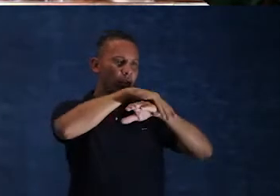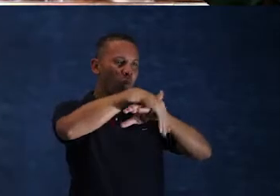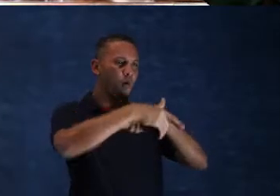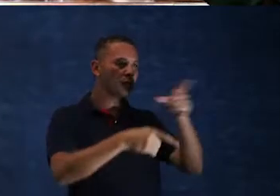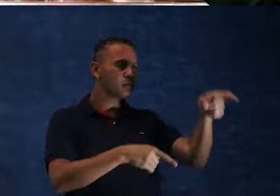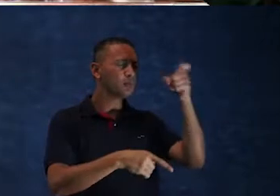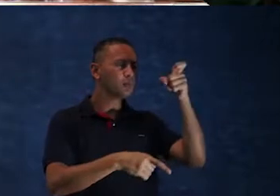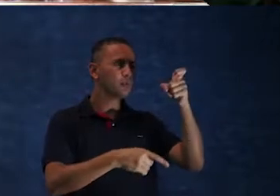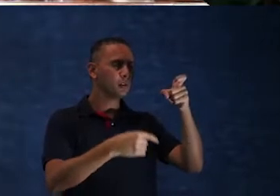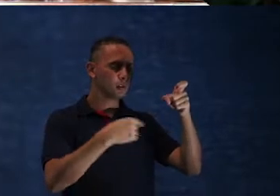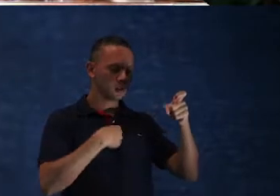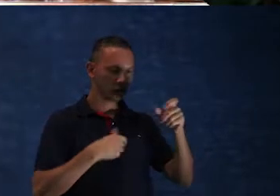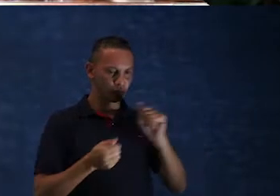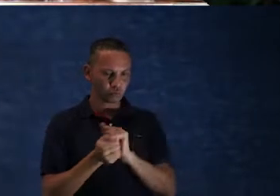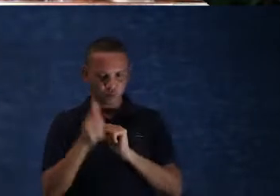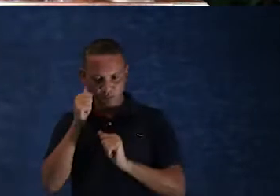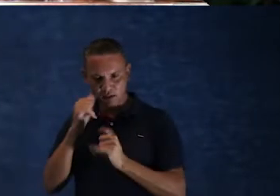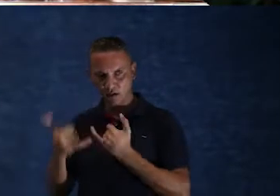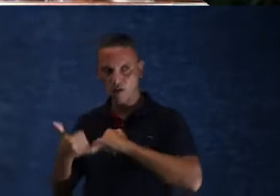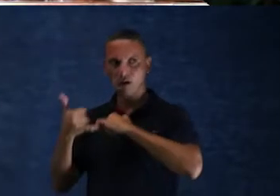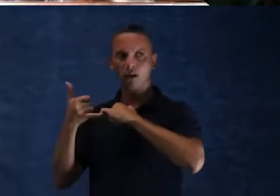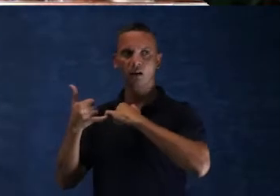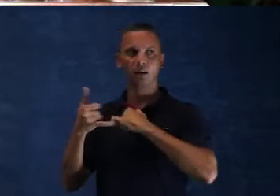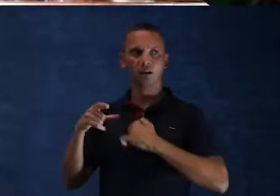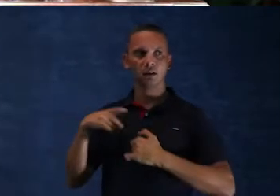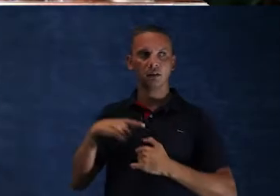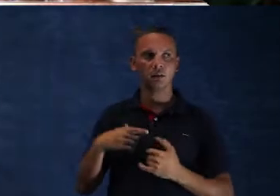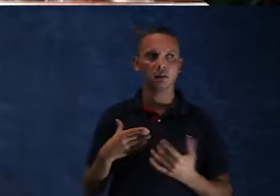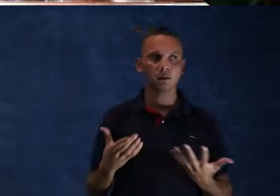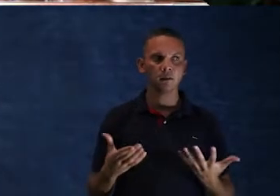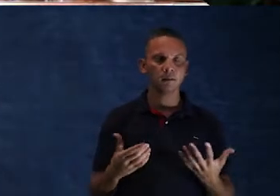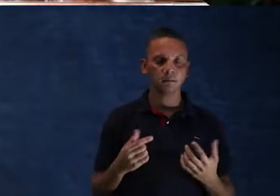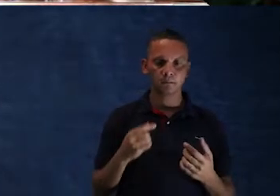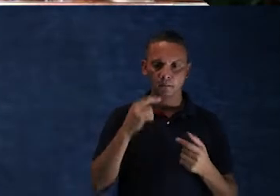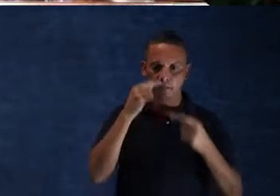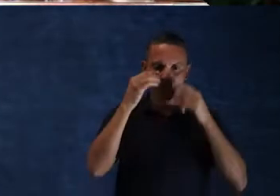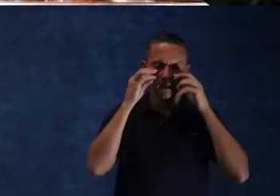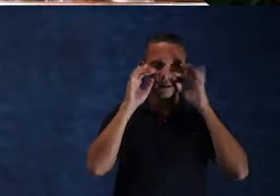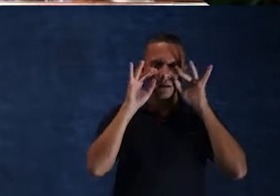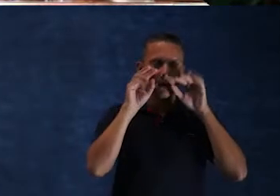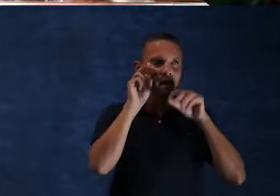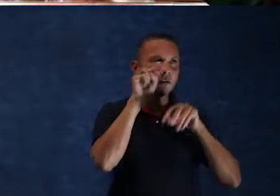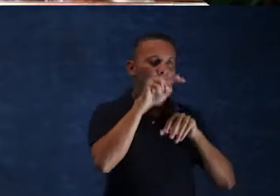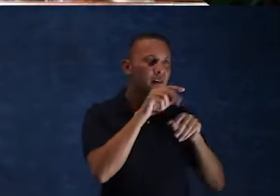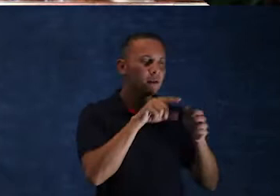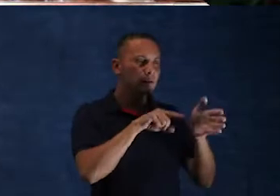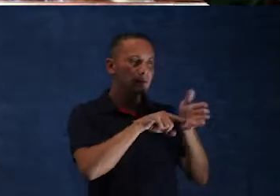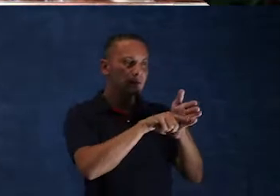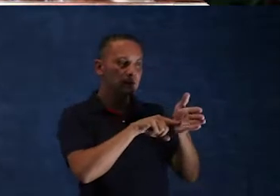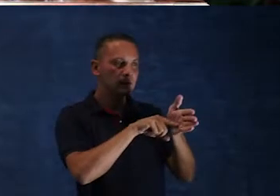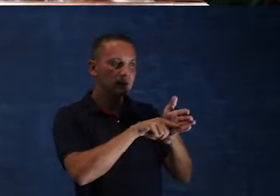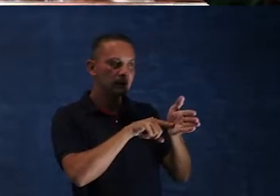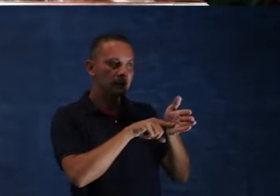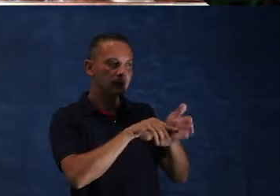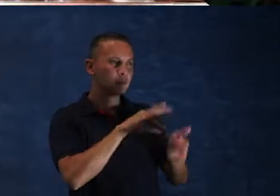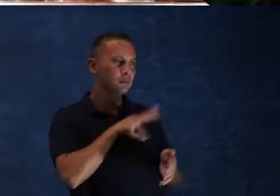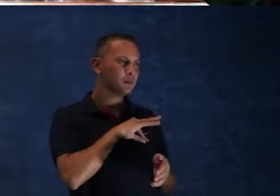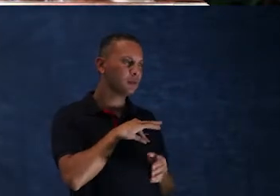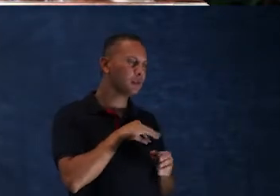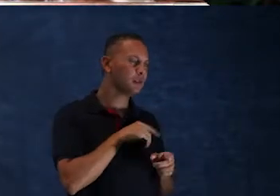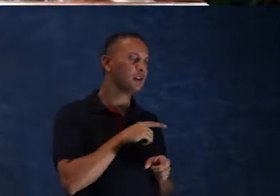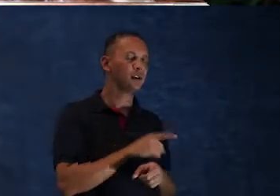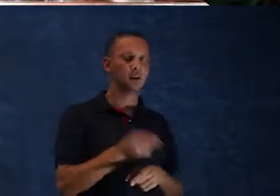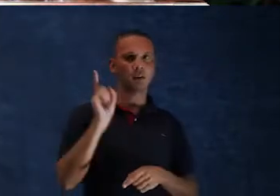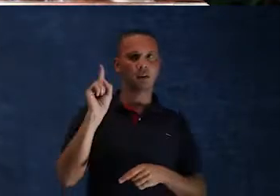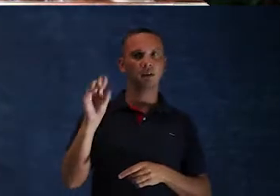assassinato, estava com uma amante, que as pálpebras pardacentas do detetive que investiga a morte de sua mulher parecem